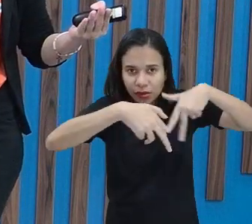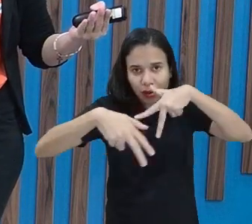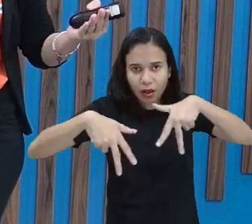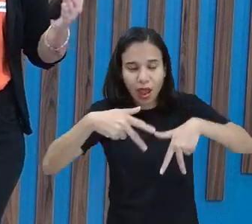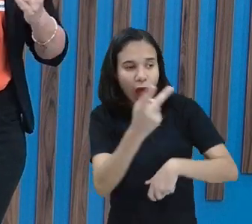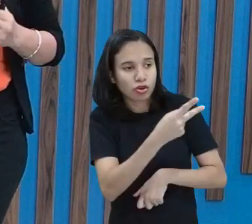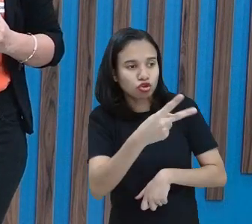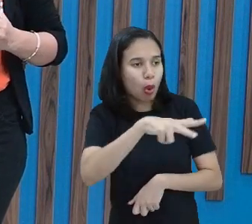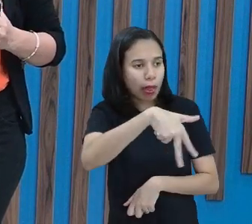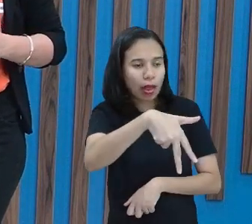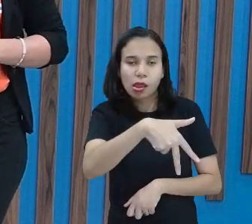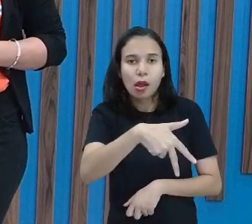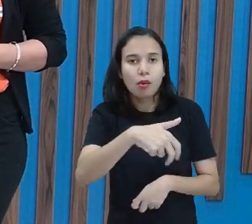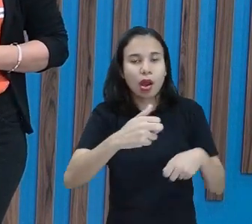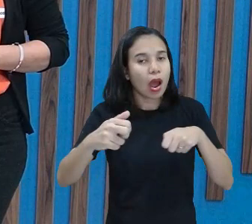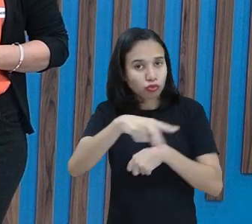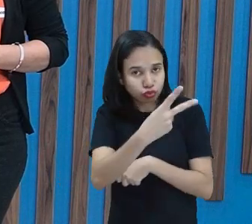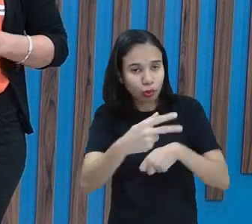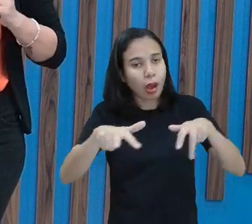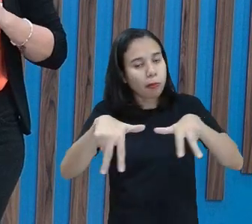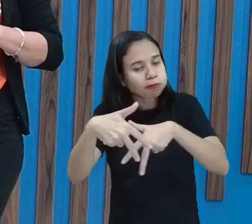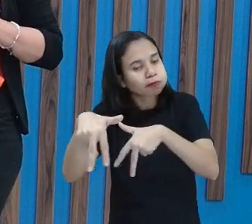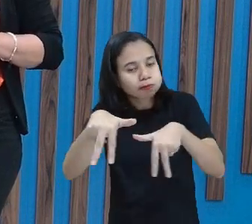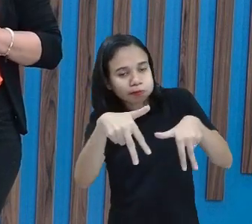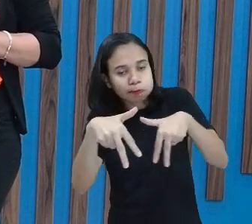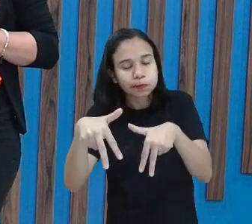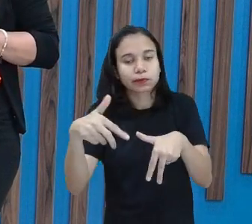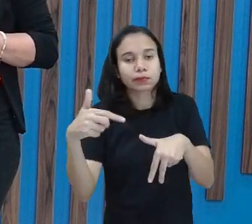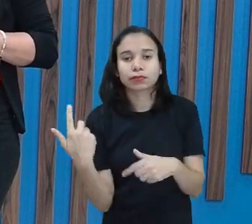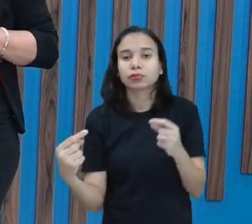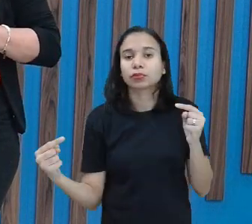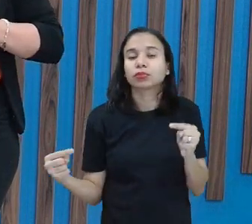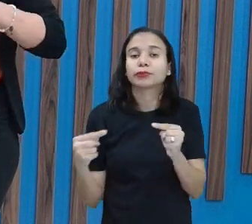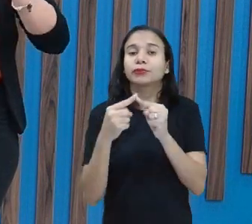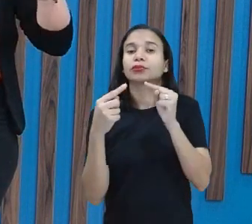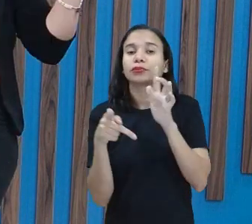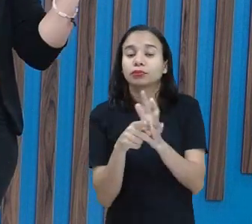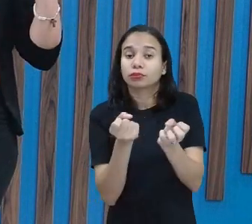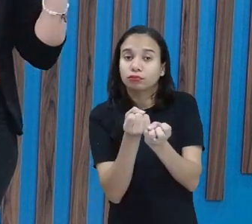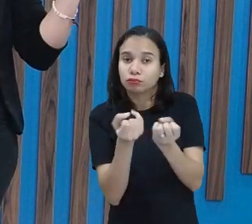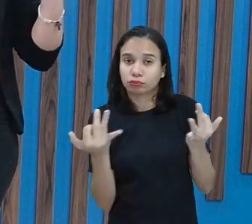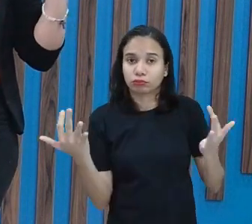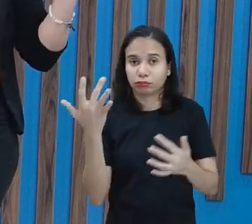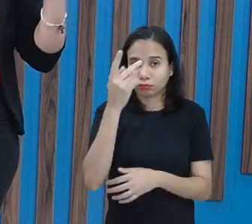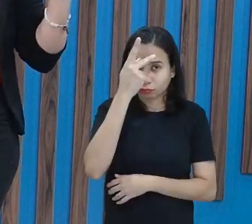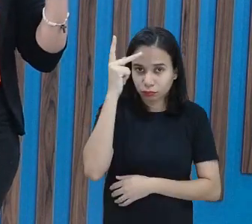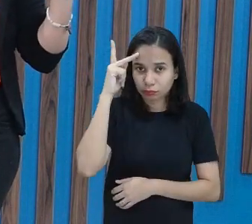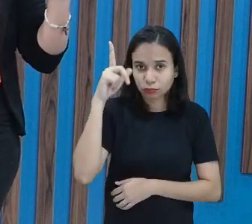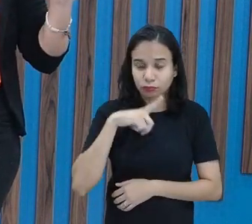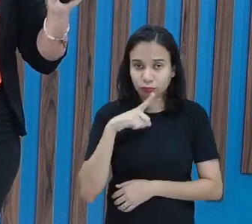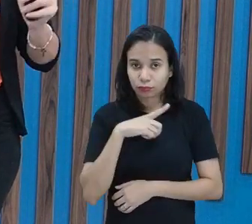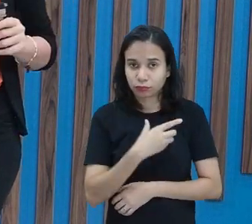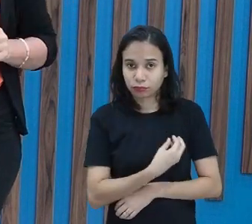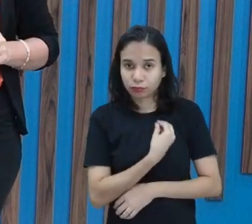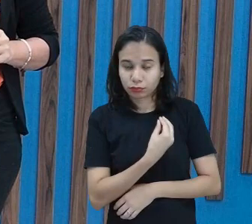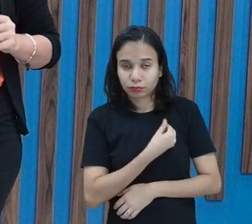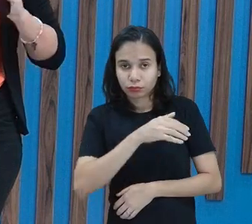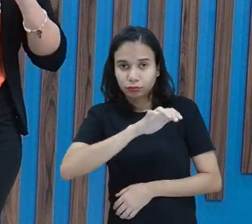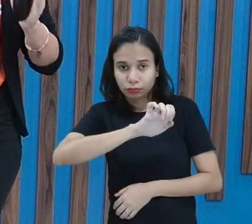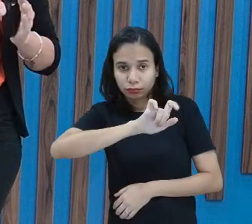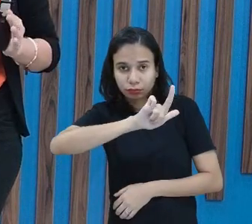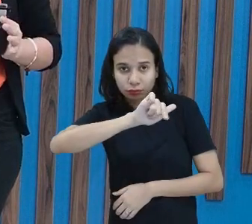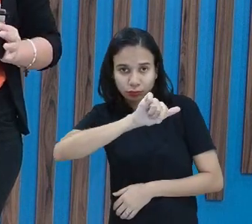falar assim? Não. Como é que a gente diz? Para concordar aí com o pronome